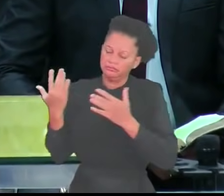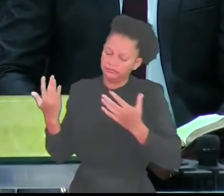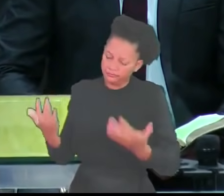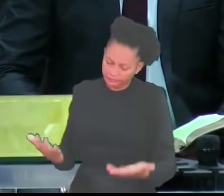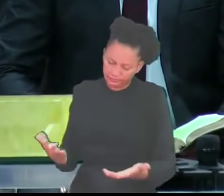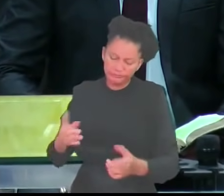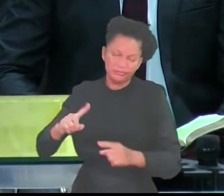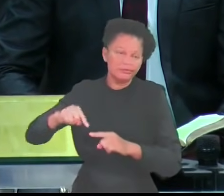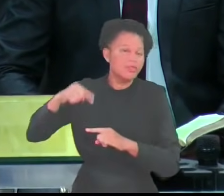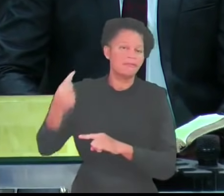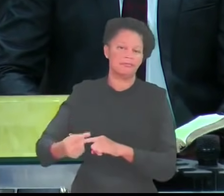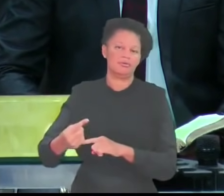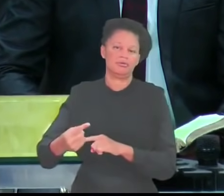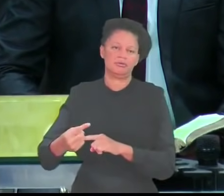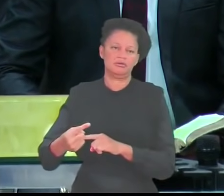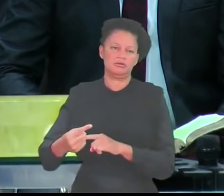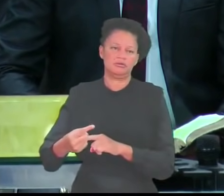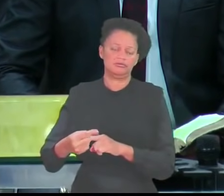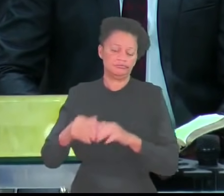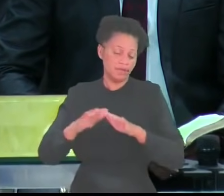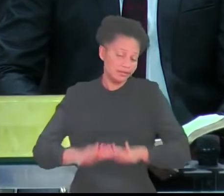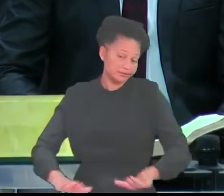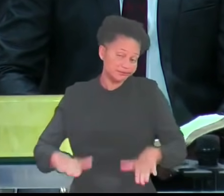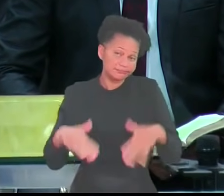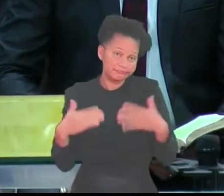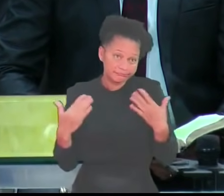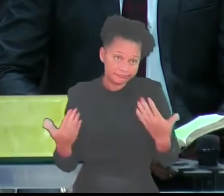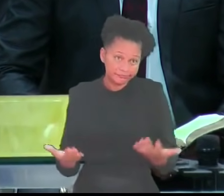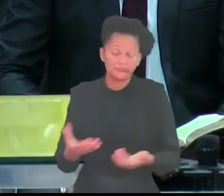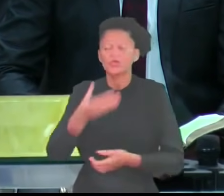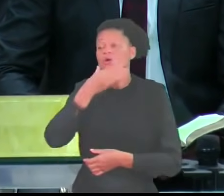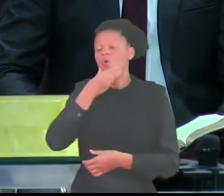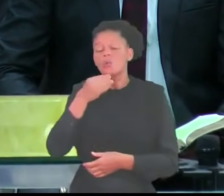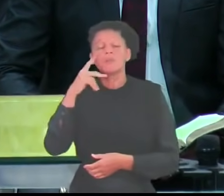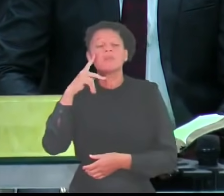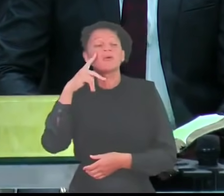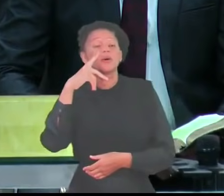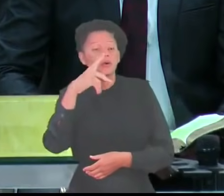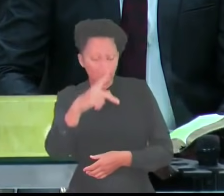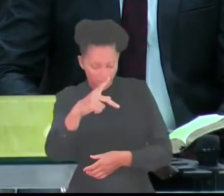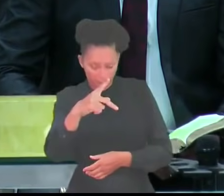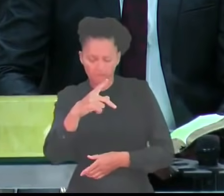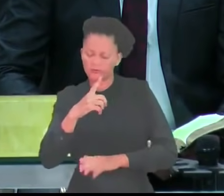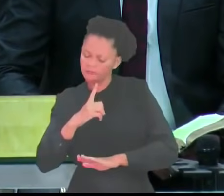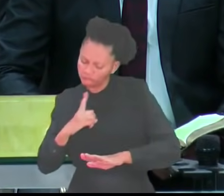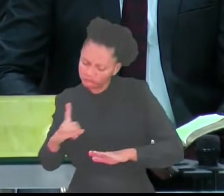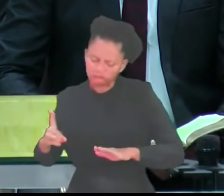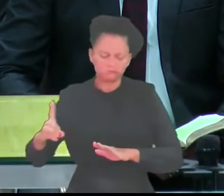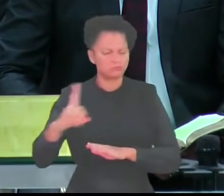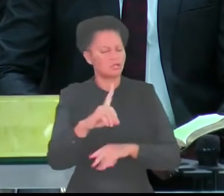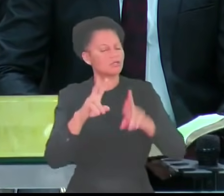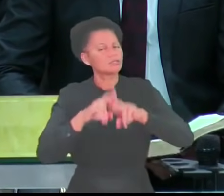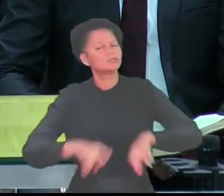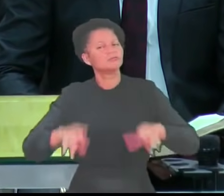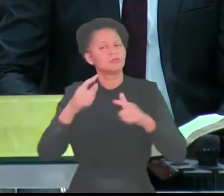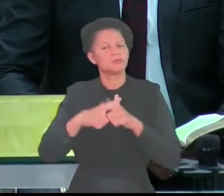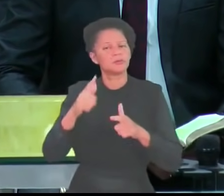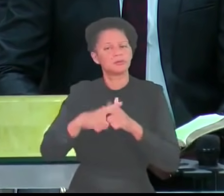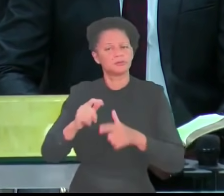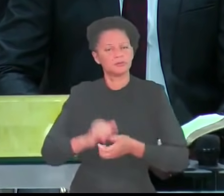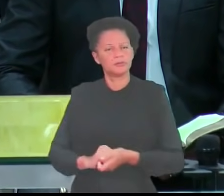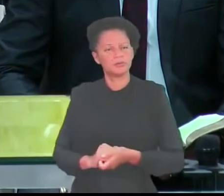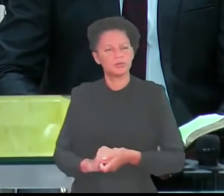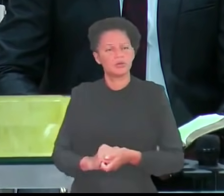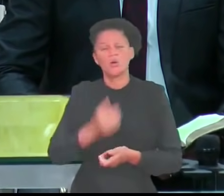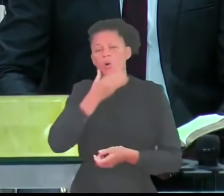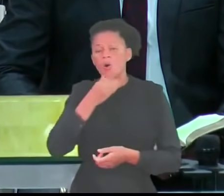profeta depois. Mas é assim mesmo, né? E o profeta, Deus mandou o profeta na frente para resolver esse problema.